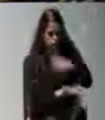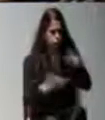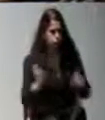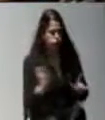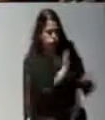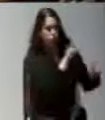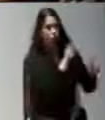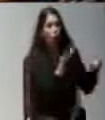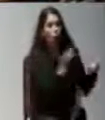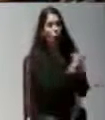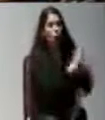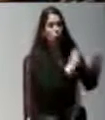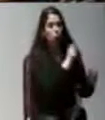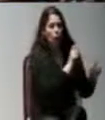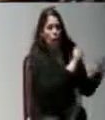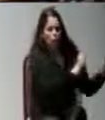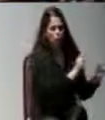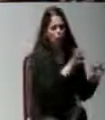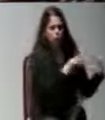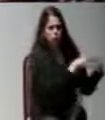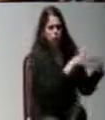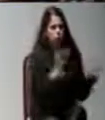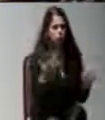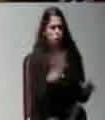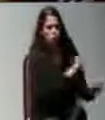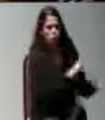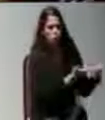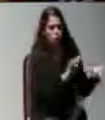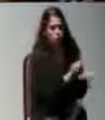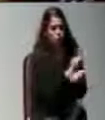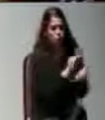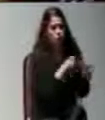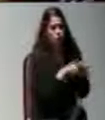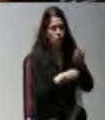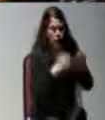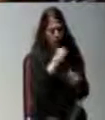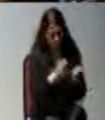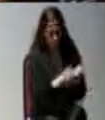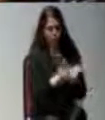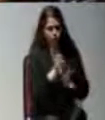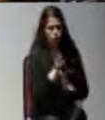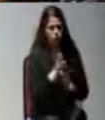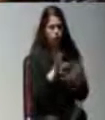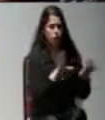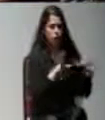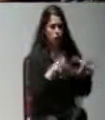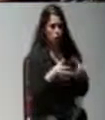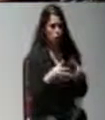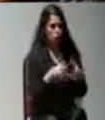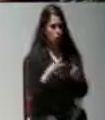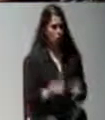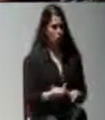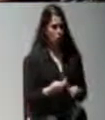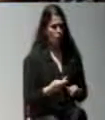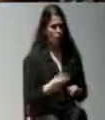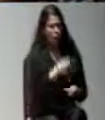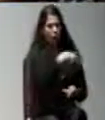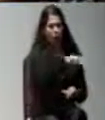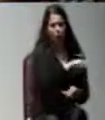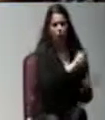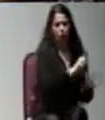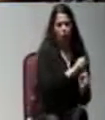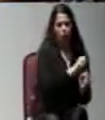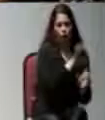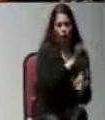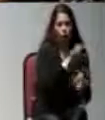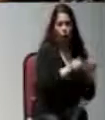eu não parcelas, essas parcelas humanas, a condição humana